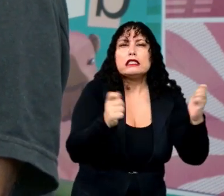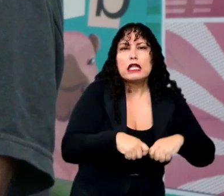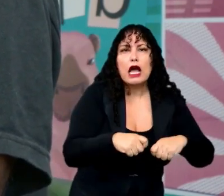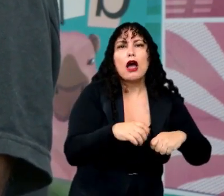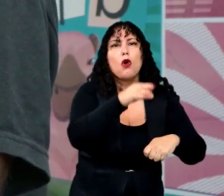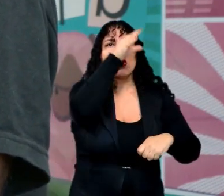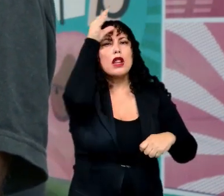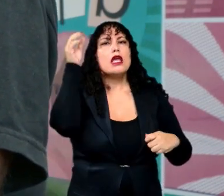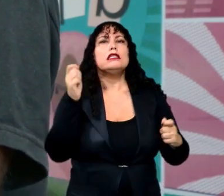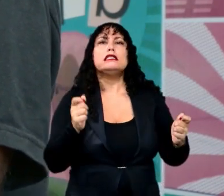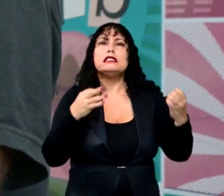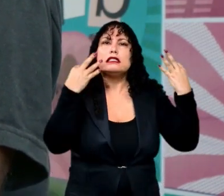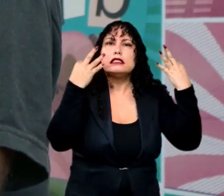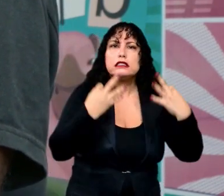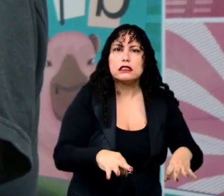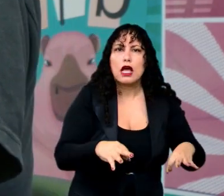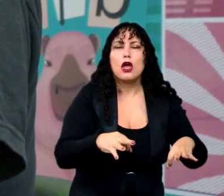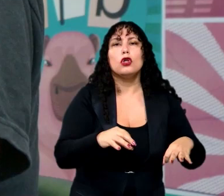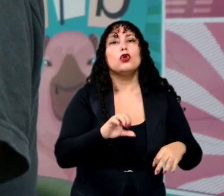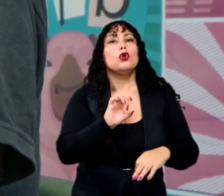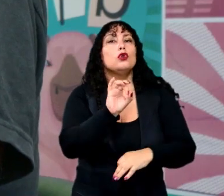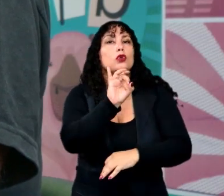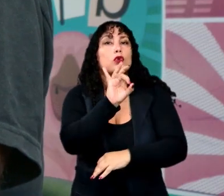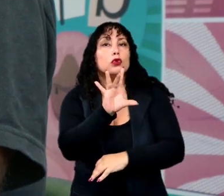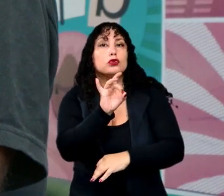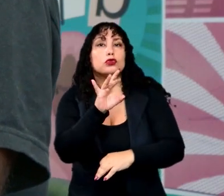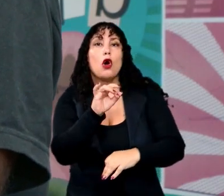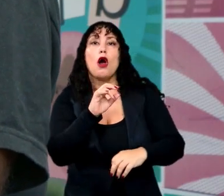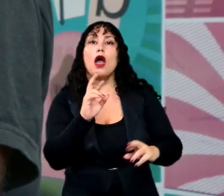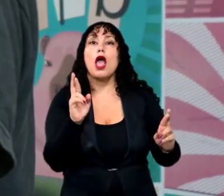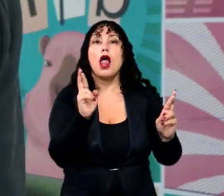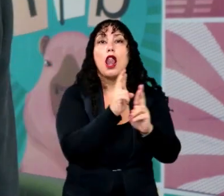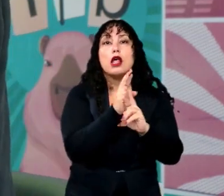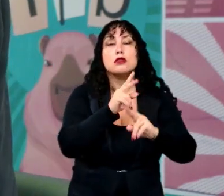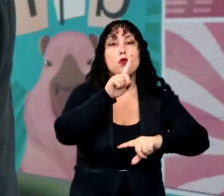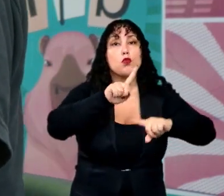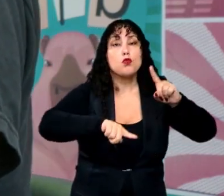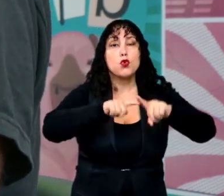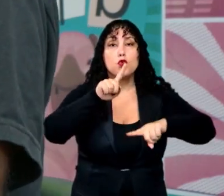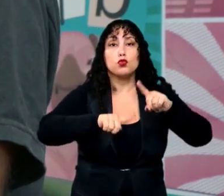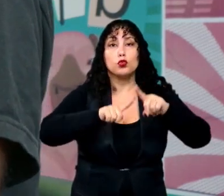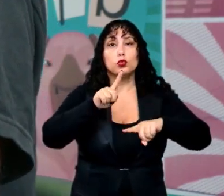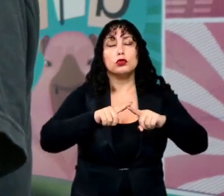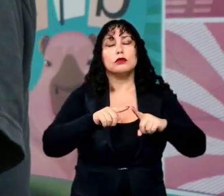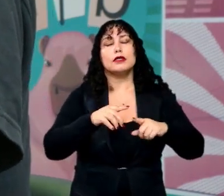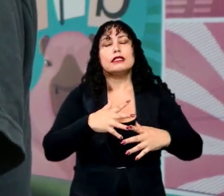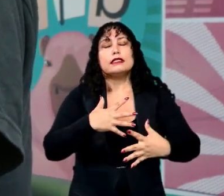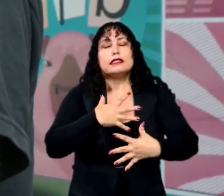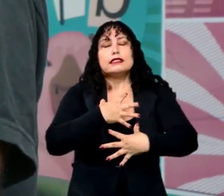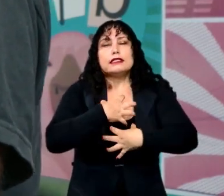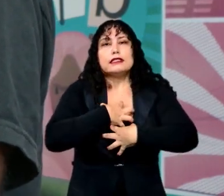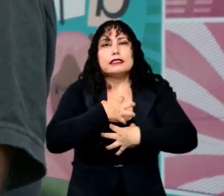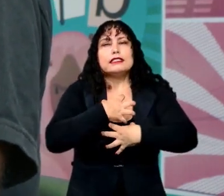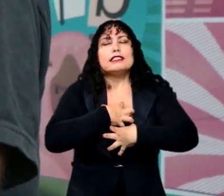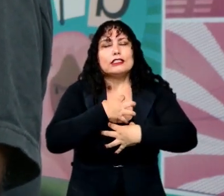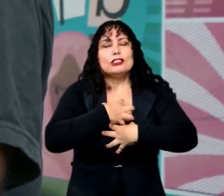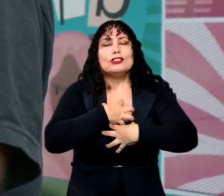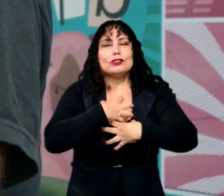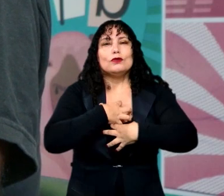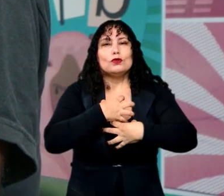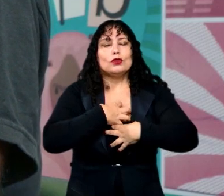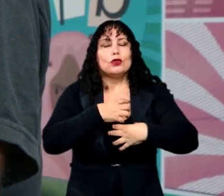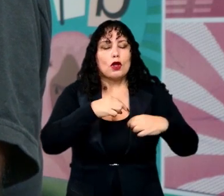adequadamente eh não somente em relação ao produto mas tem que ser algo do coração sentimental tá